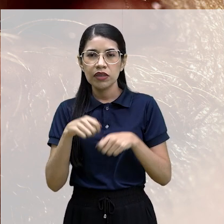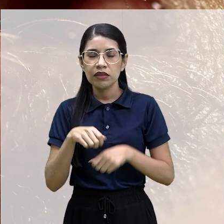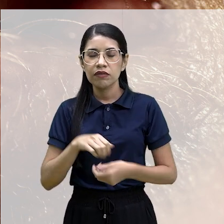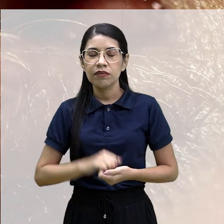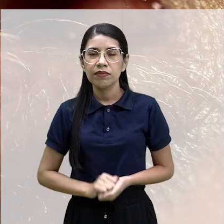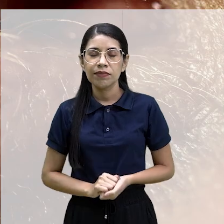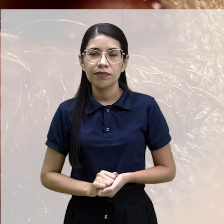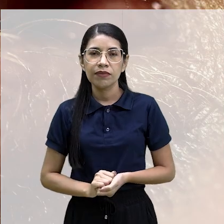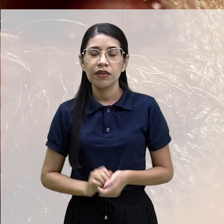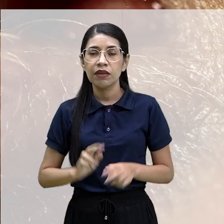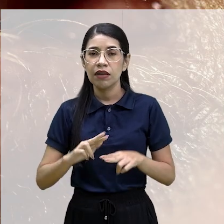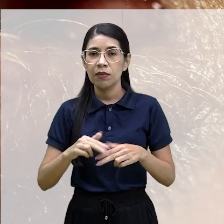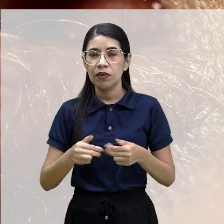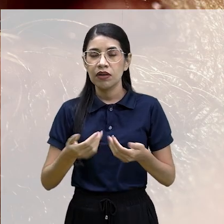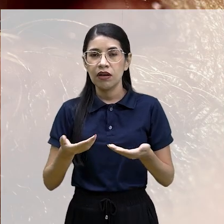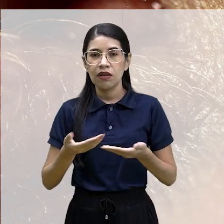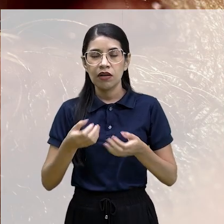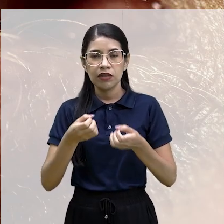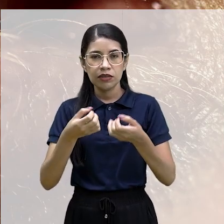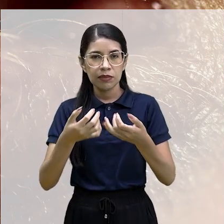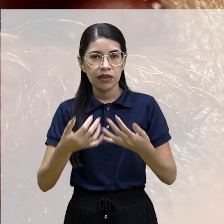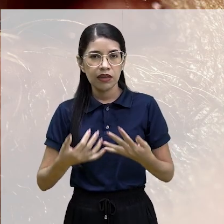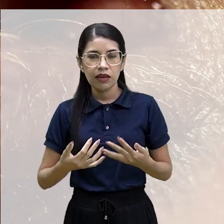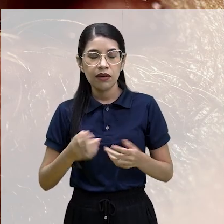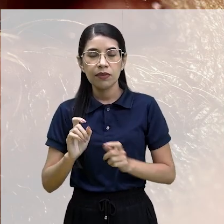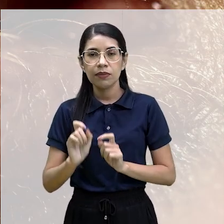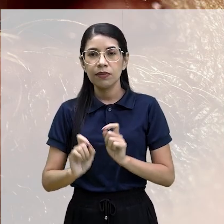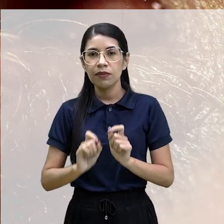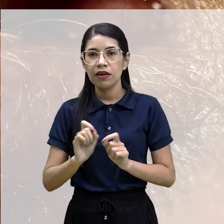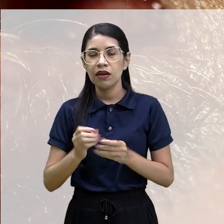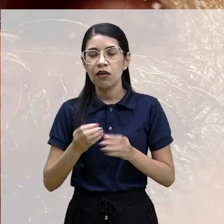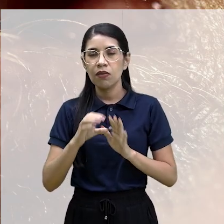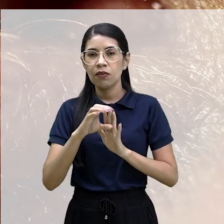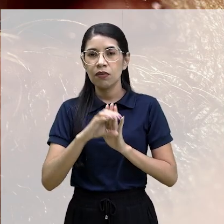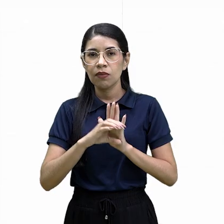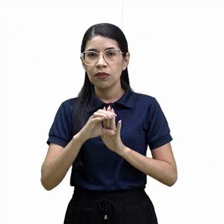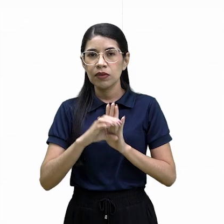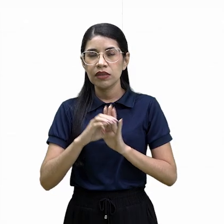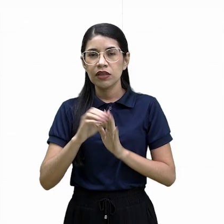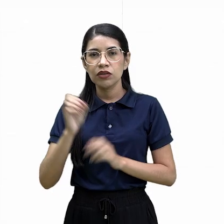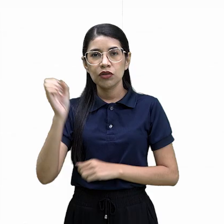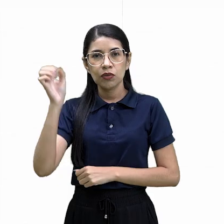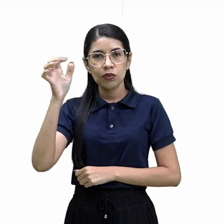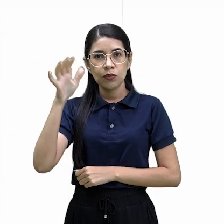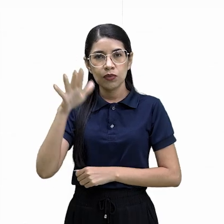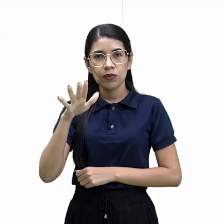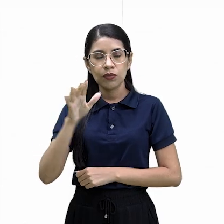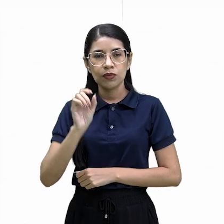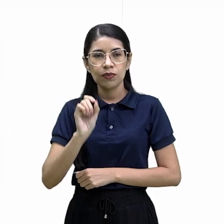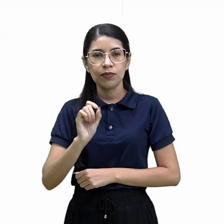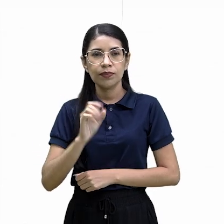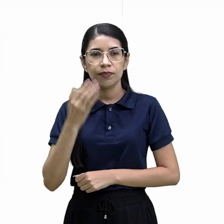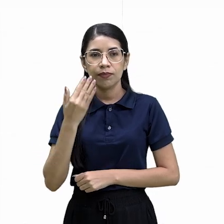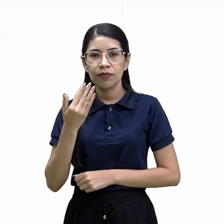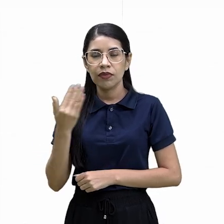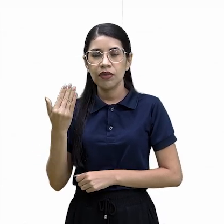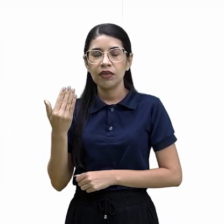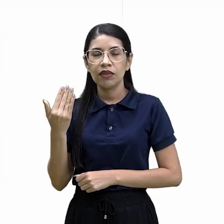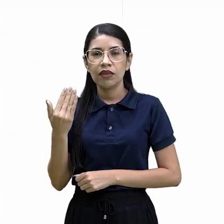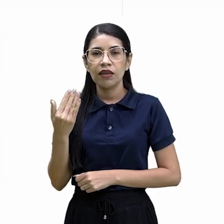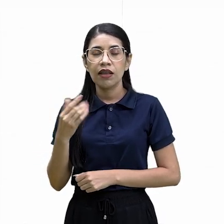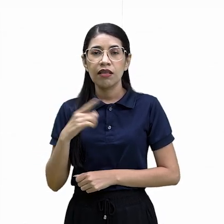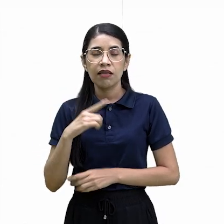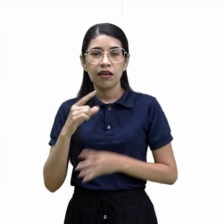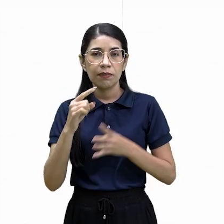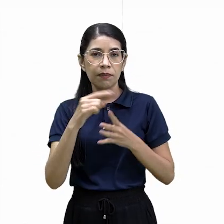Por isto, nós vamos iniciar falando aí do conceito de luz. Vejam que trago